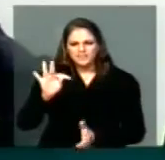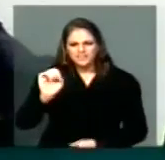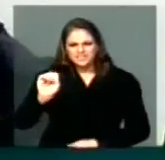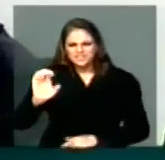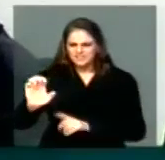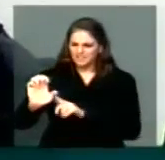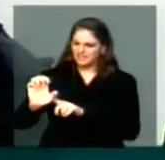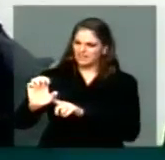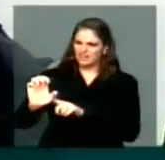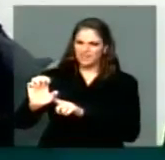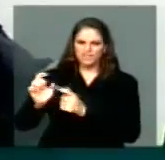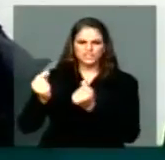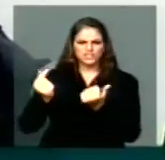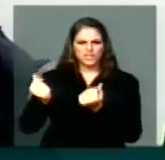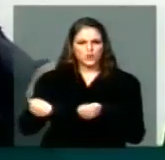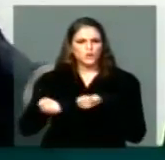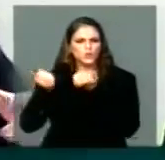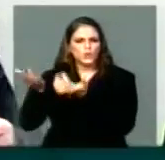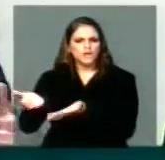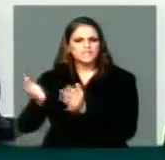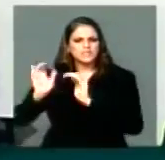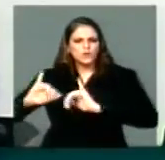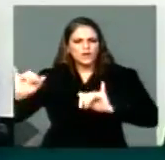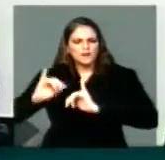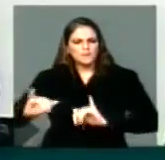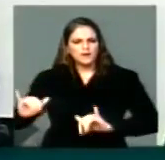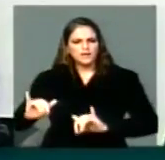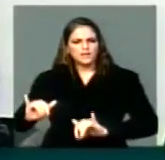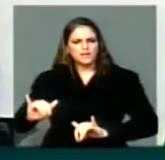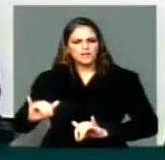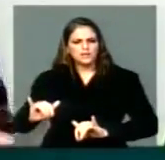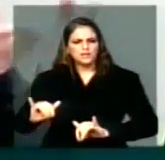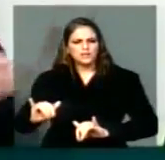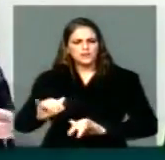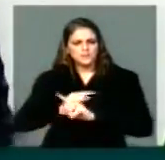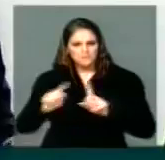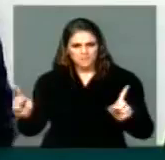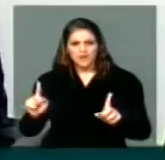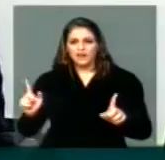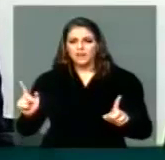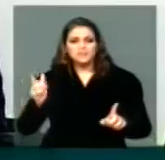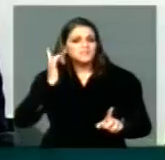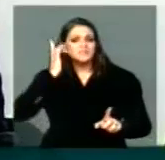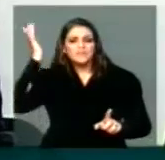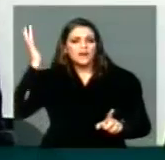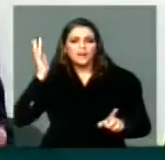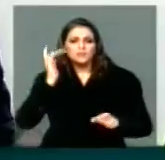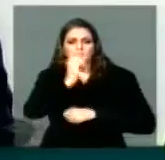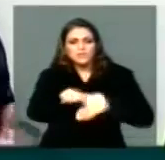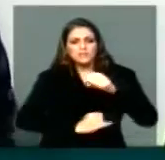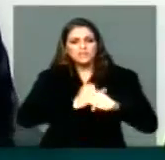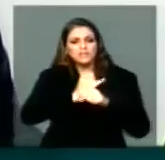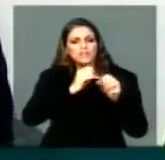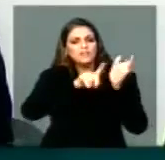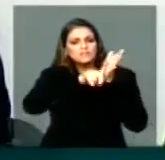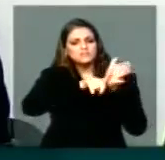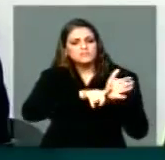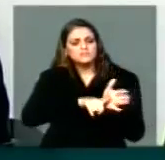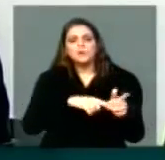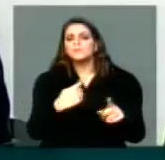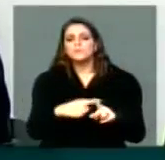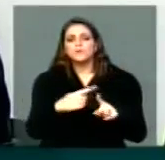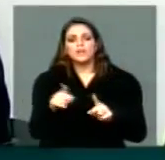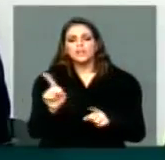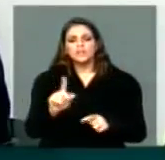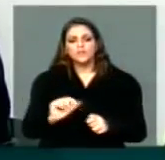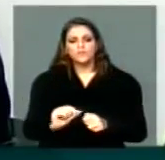Eleitoral das doações oficiais da campanha dela. Ora, ele fez de todos, uma coisa que vai no site e consulta. Por que que ele não fez isso?